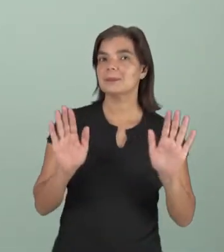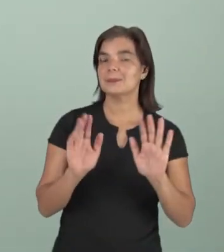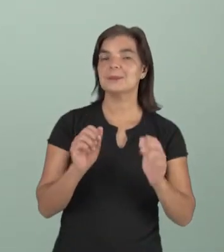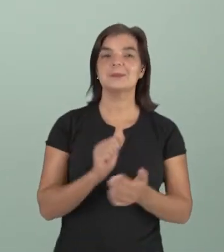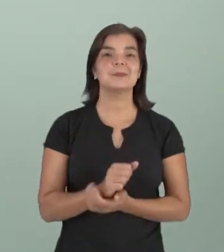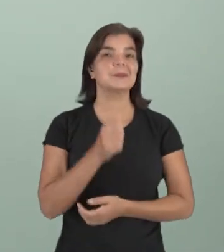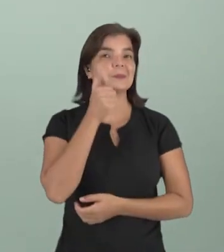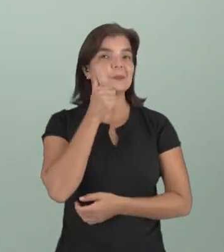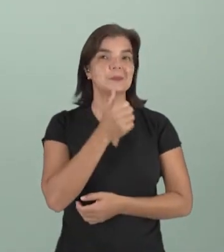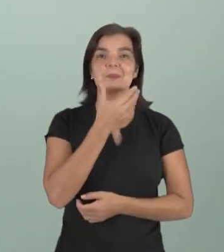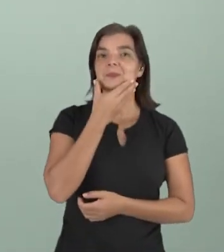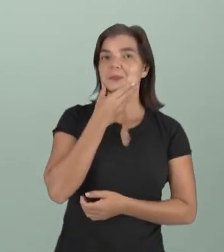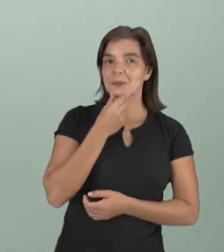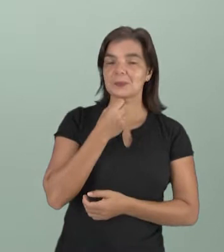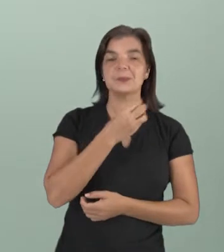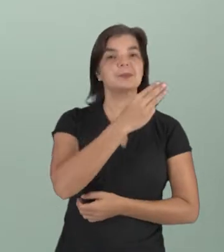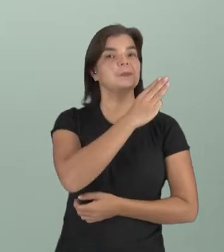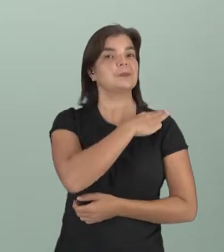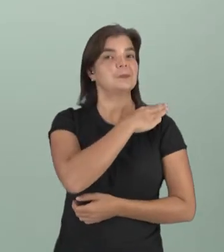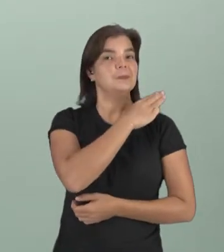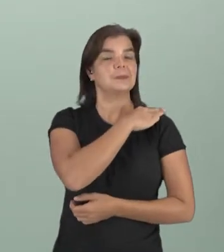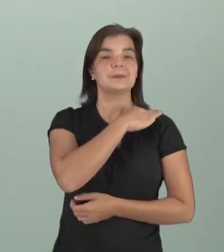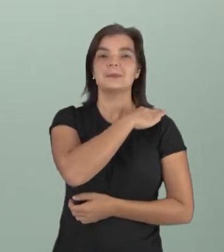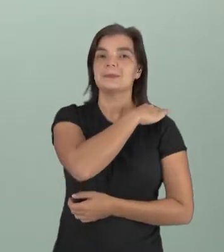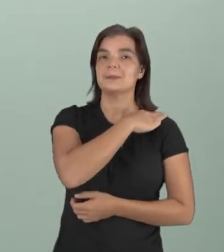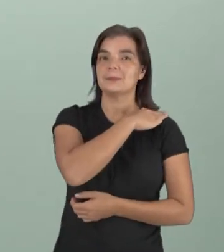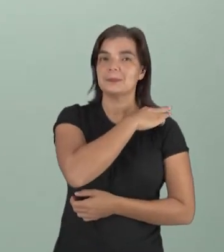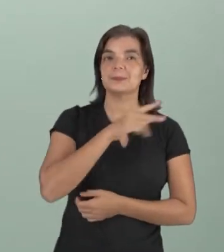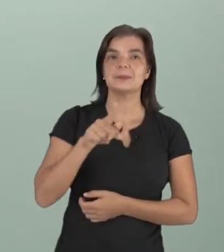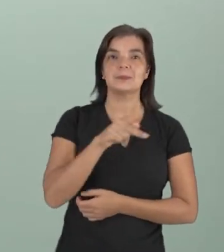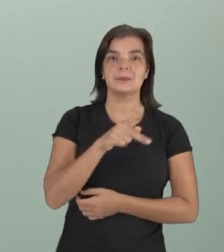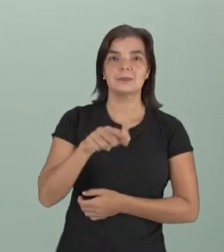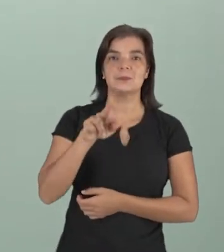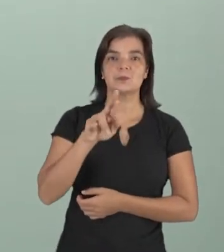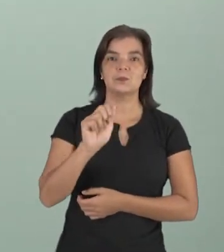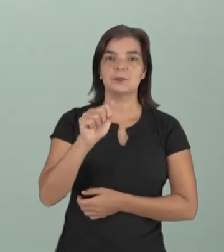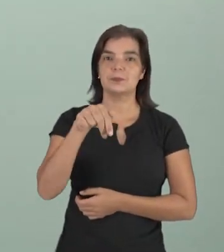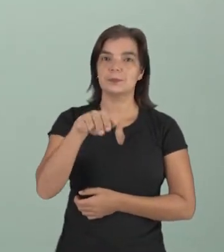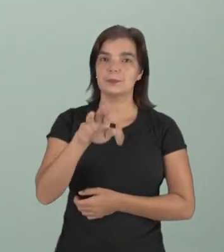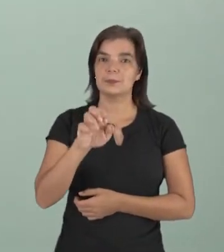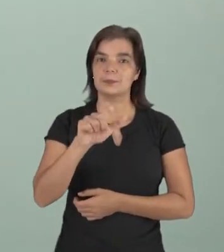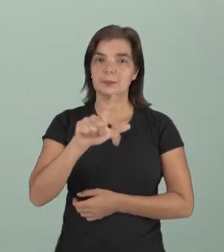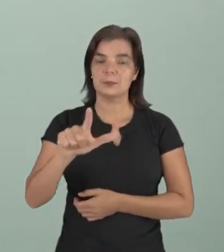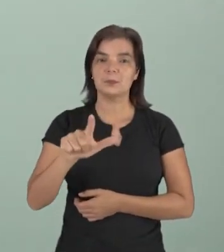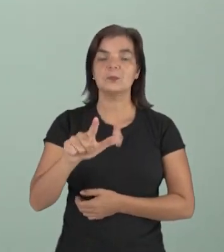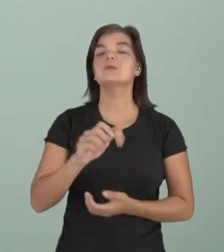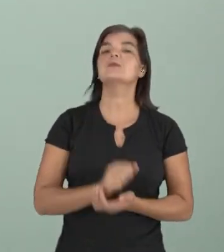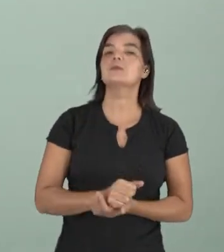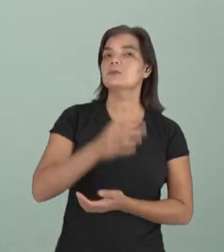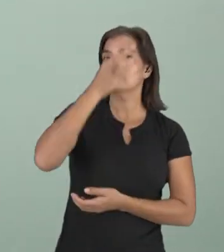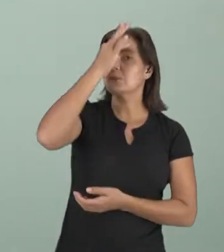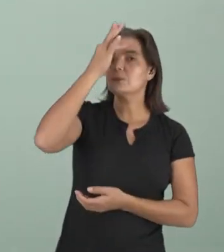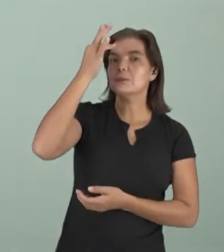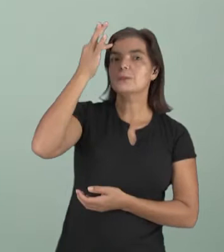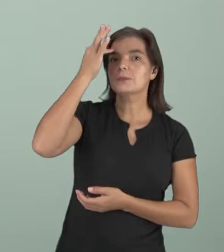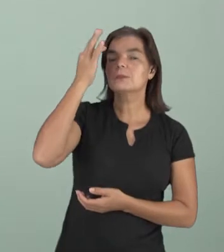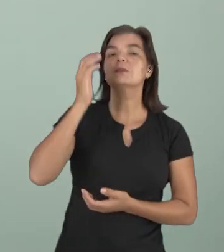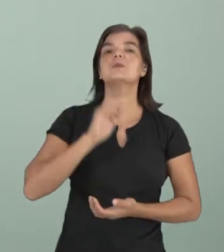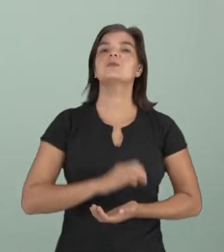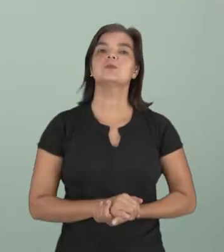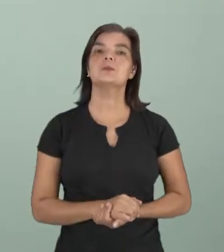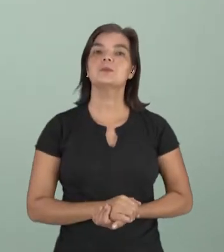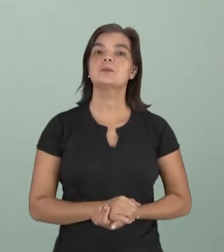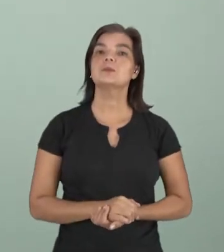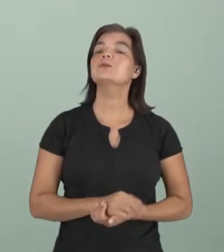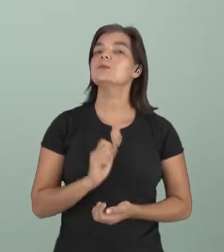Olá, meninos e meninas, terceira série do ensino médio, professora Raquel, seguimos com o nosso curso de filosofia